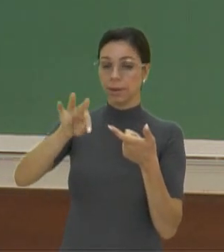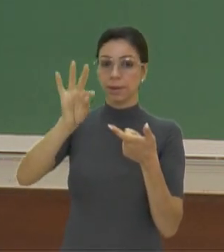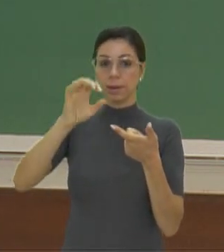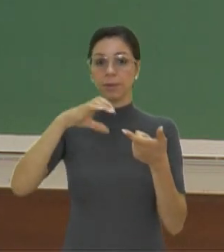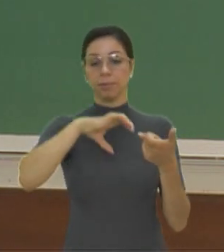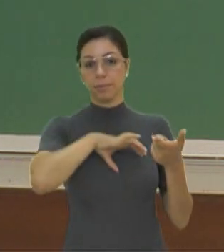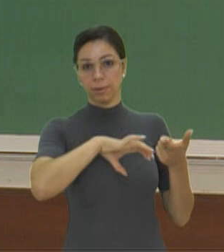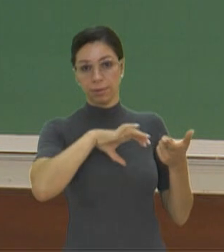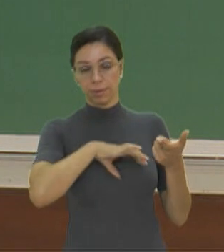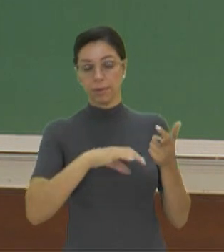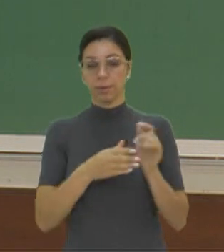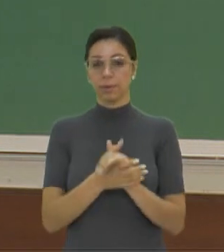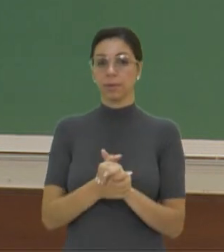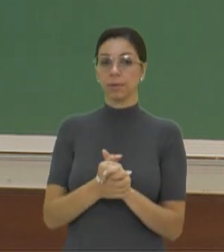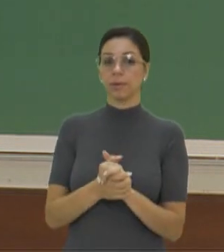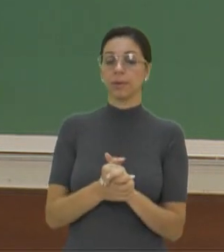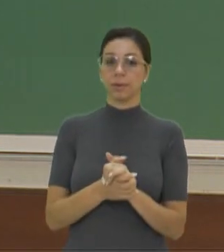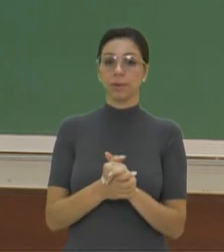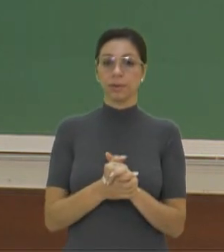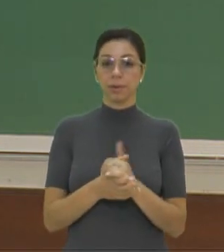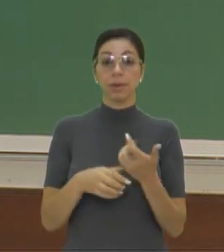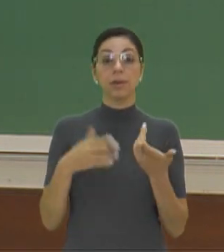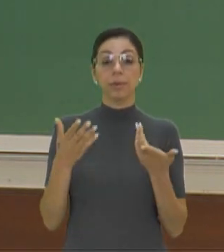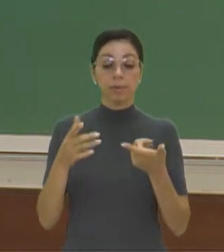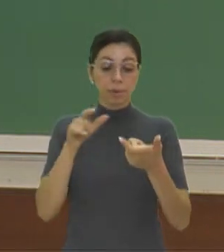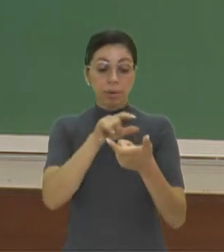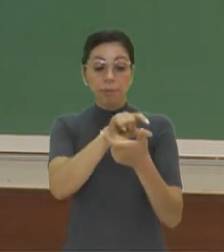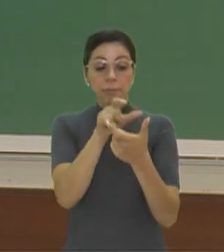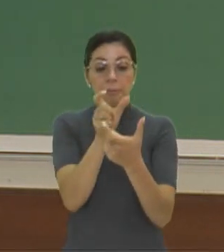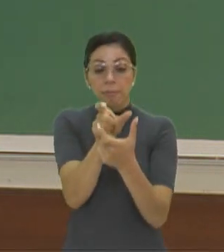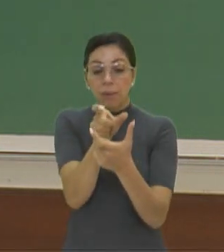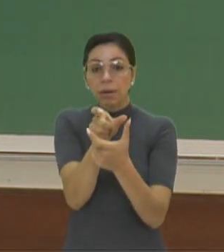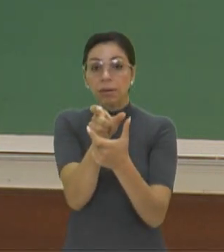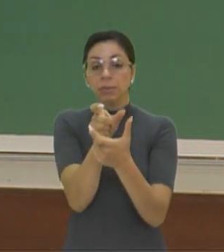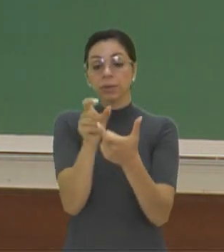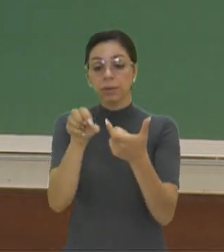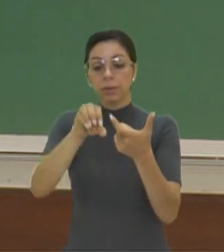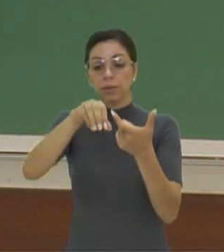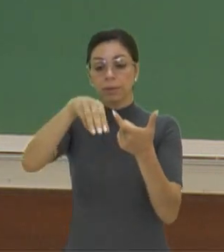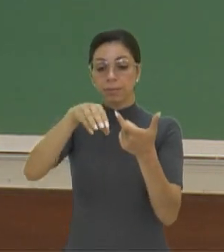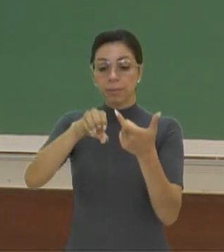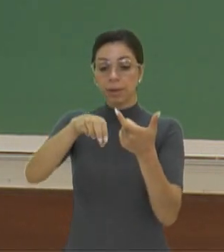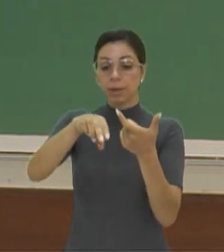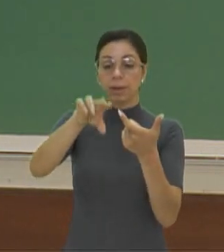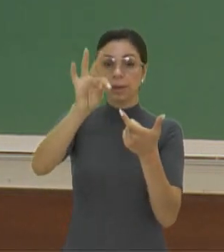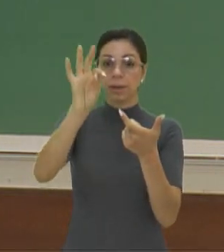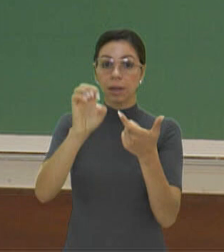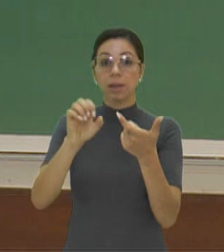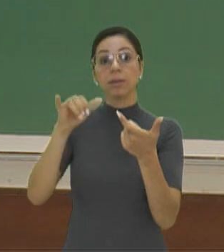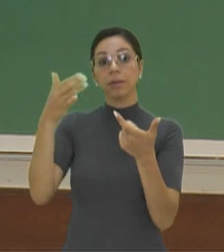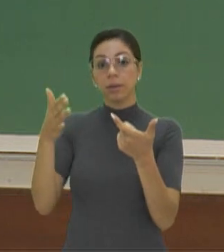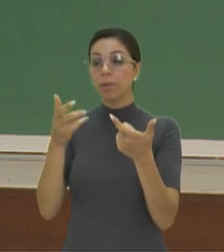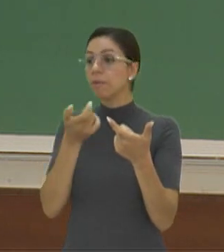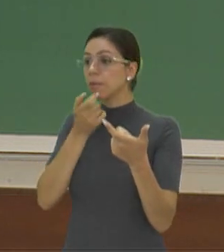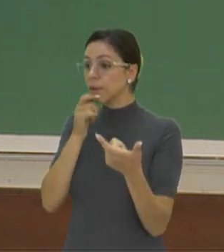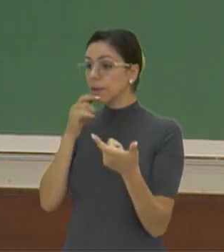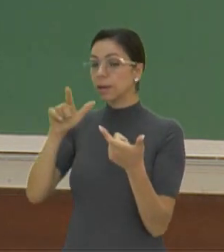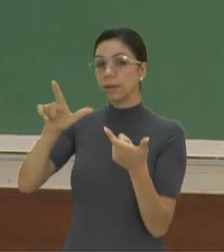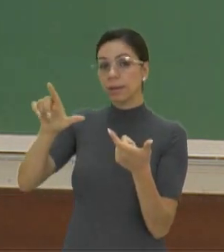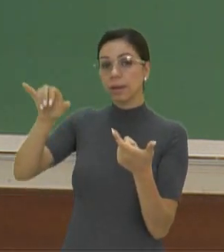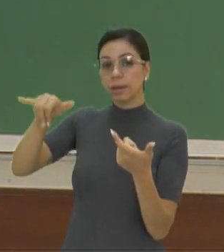português. Adequadamente, brilhantemente, né? Então sempre vai ter, o ly vai ter a mesma